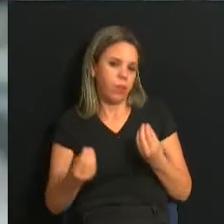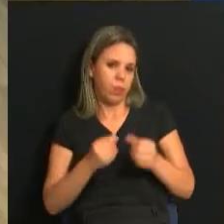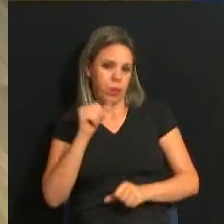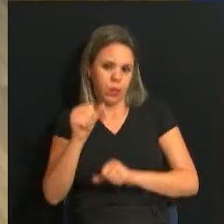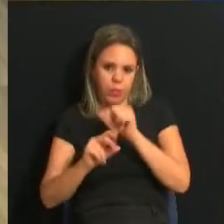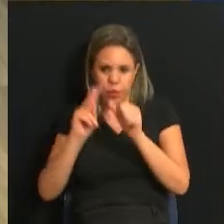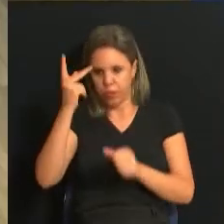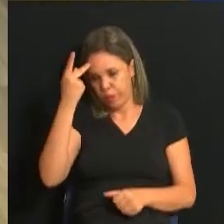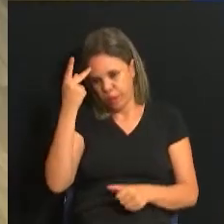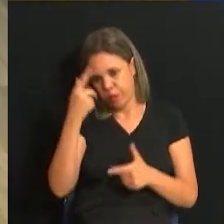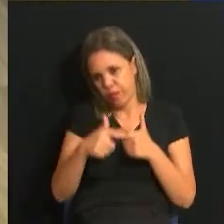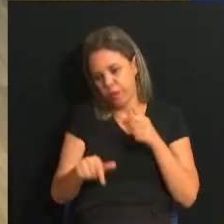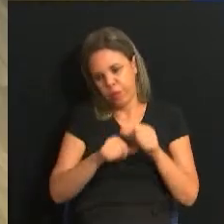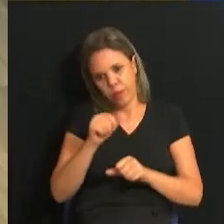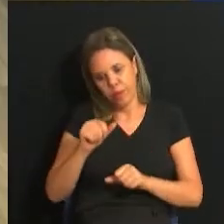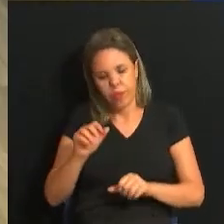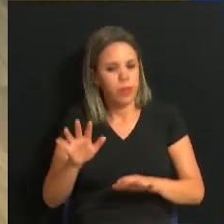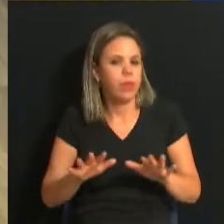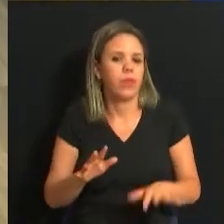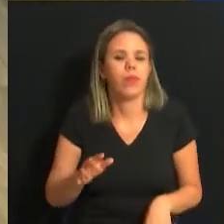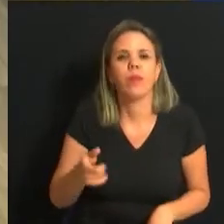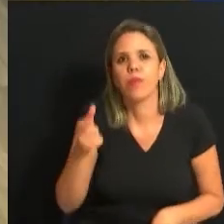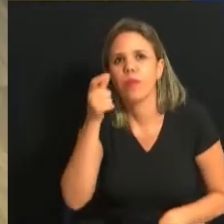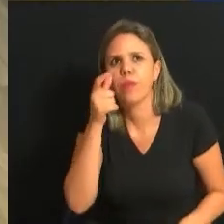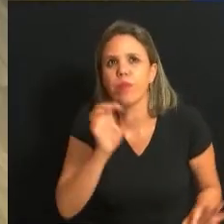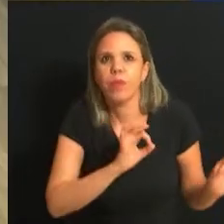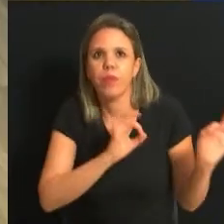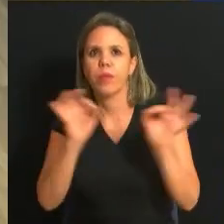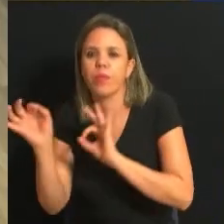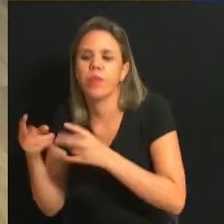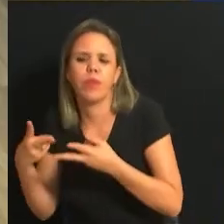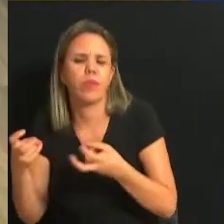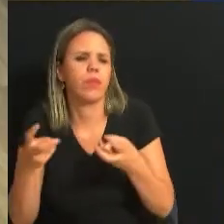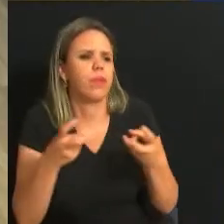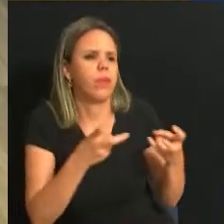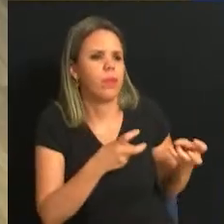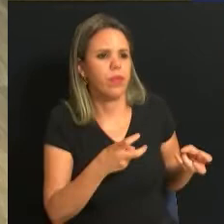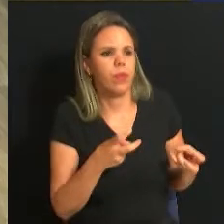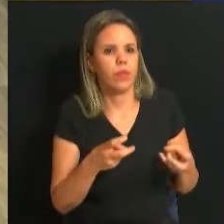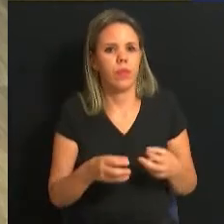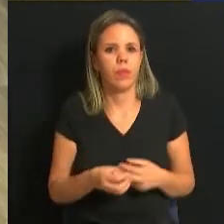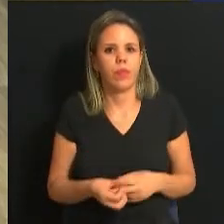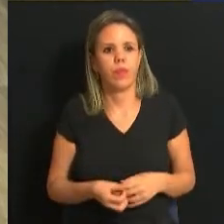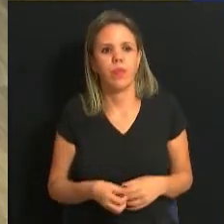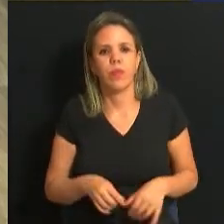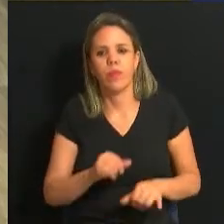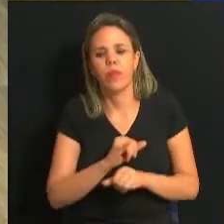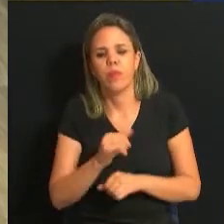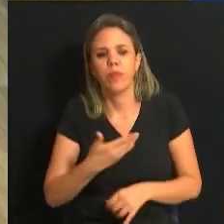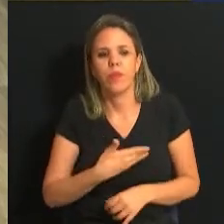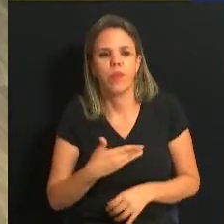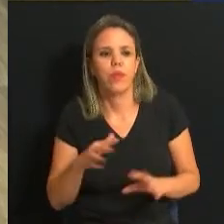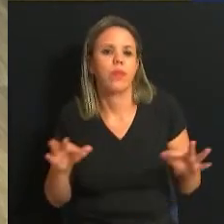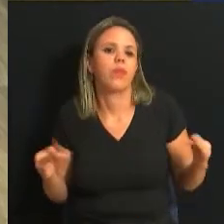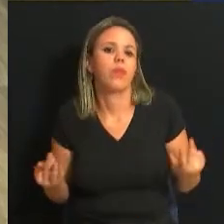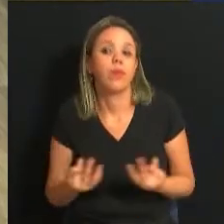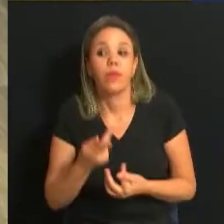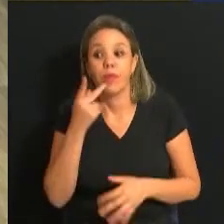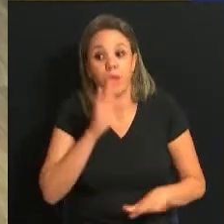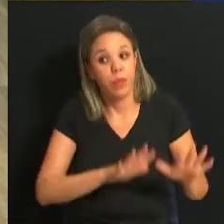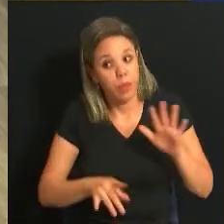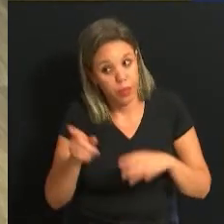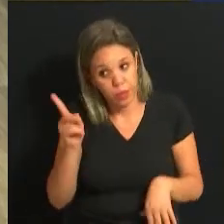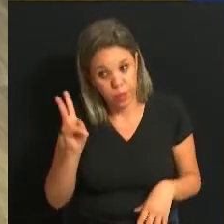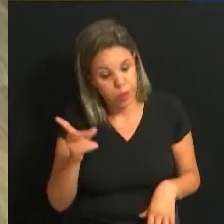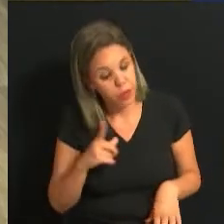essa situação para, às vezes, quem está nos acompanhando começar a perceber ou receber um toque de algum amigo, algum familiar, fala, olha, sempre que